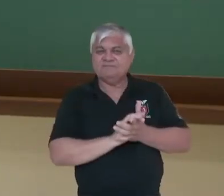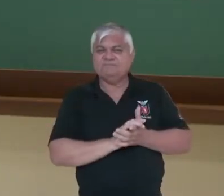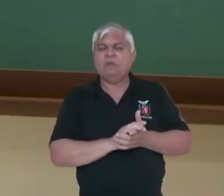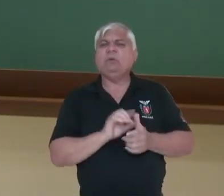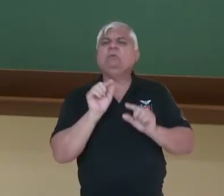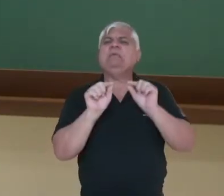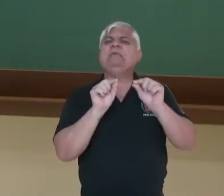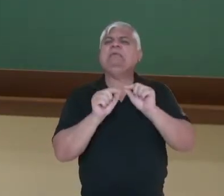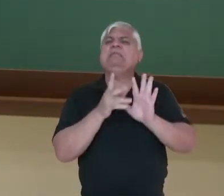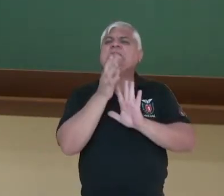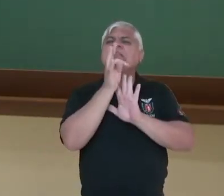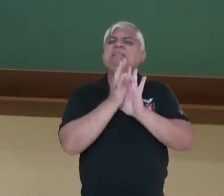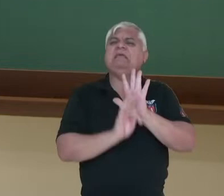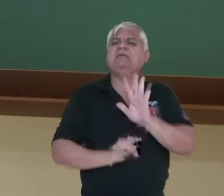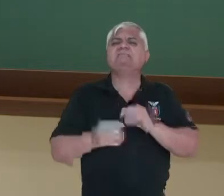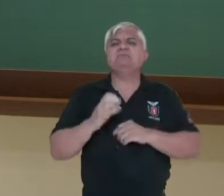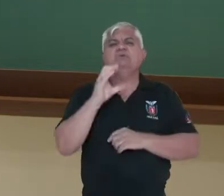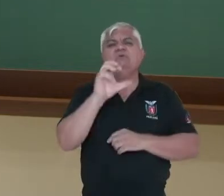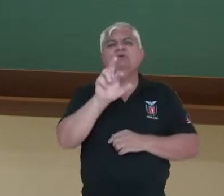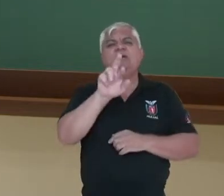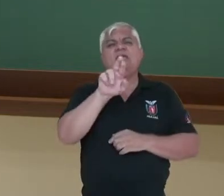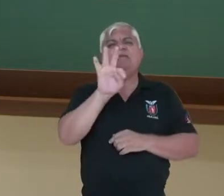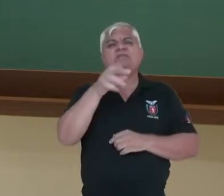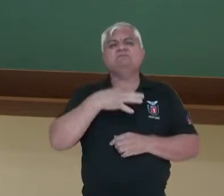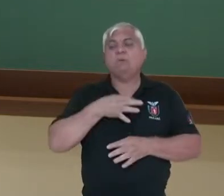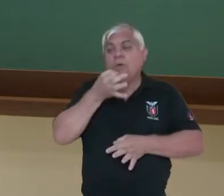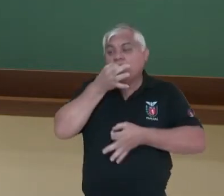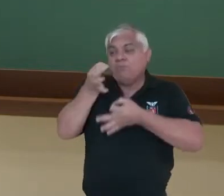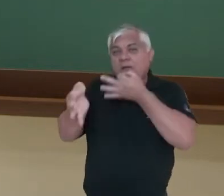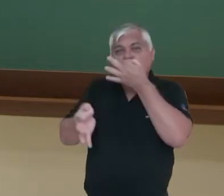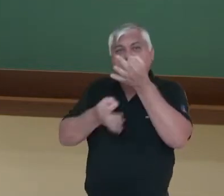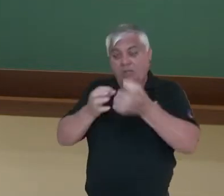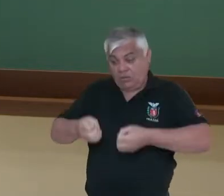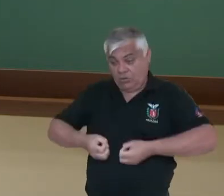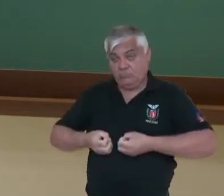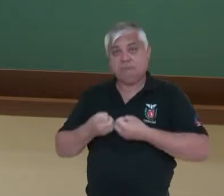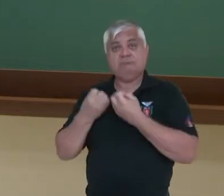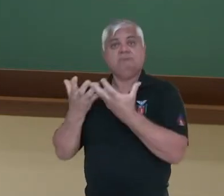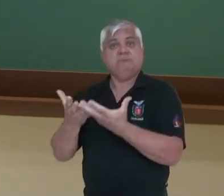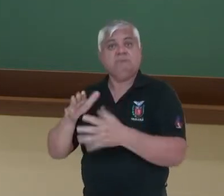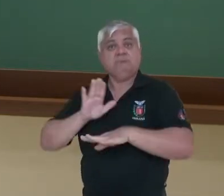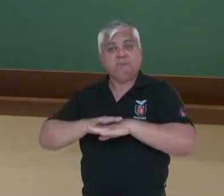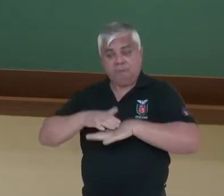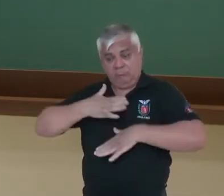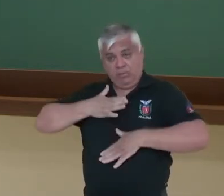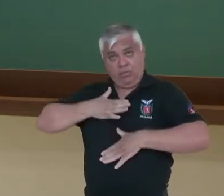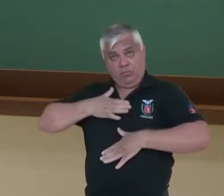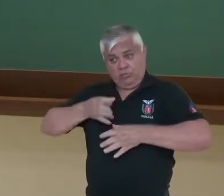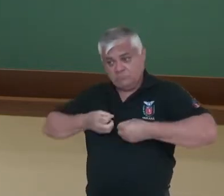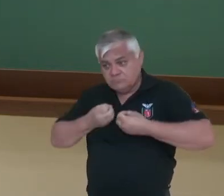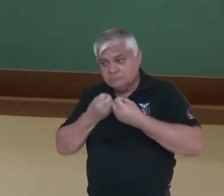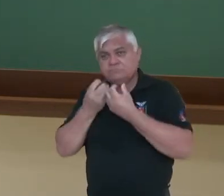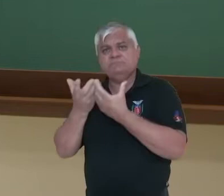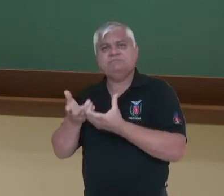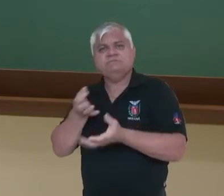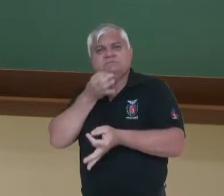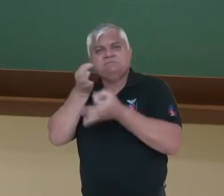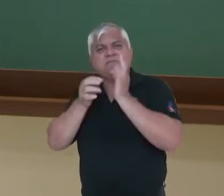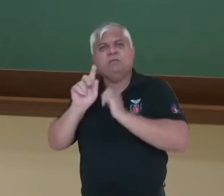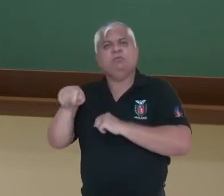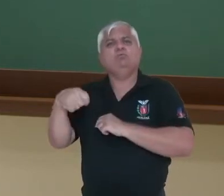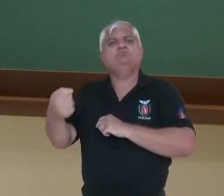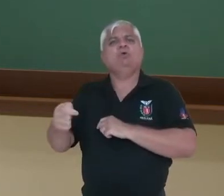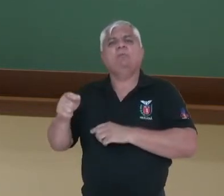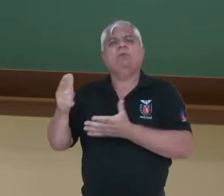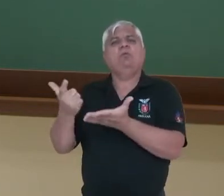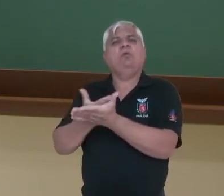esse texto crítico, de que forma que o autor expressa a subjetividade dele, tecendo comentários a respeito do